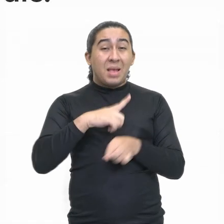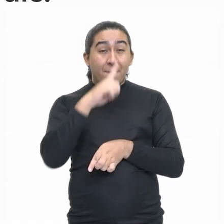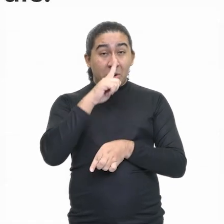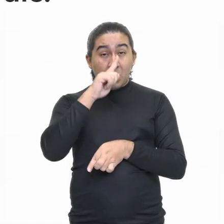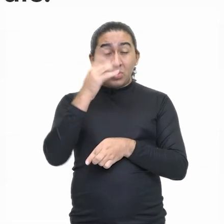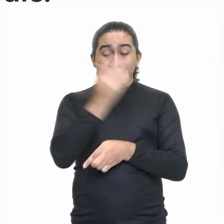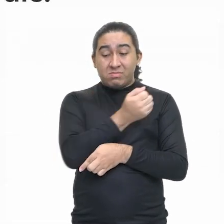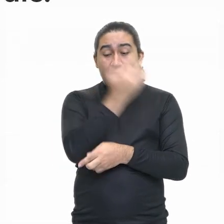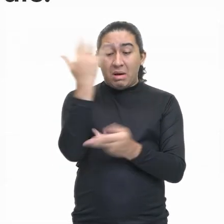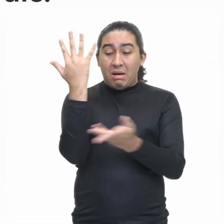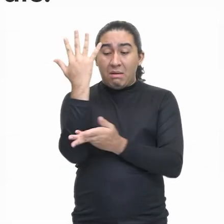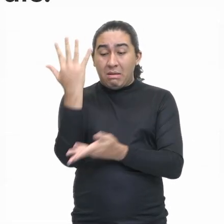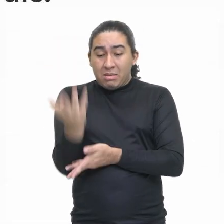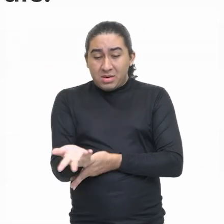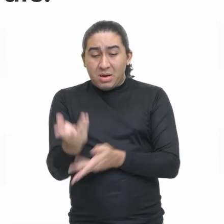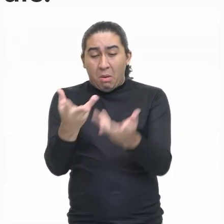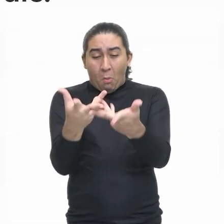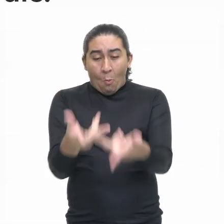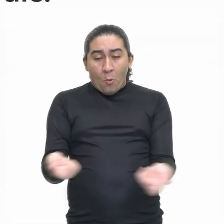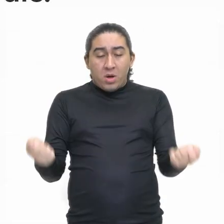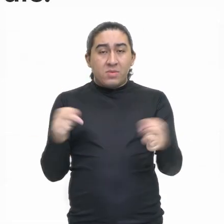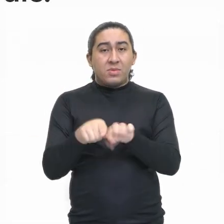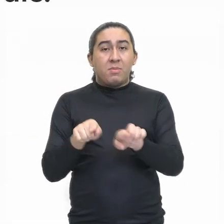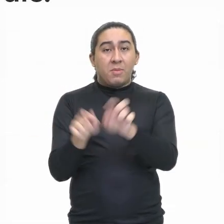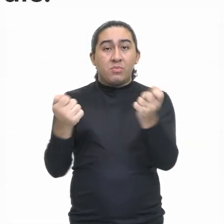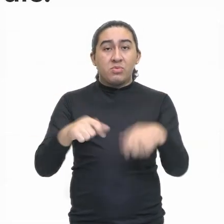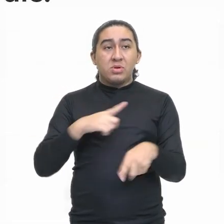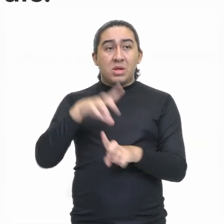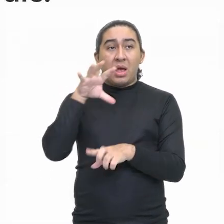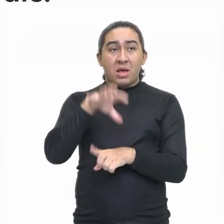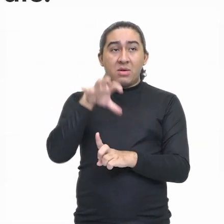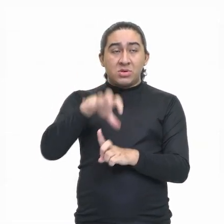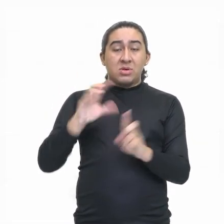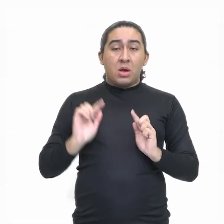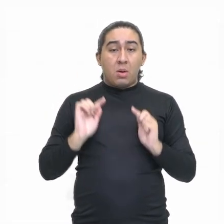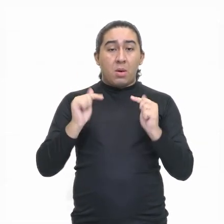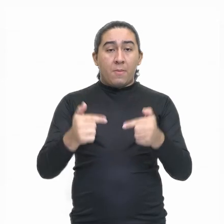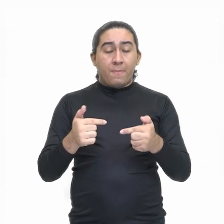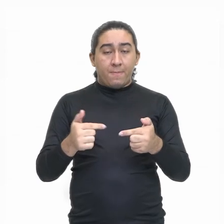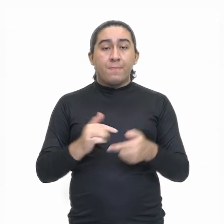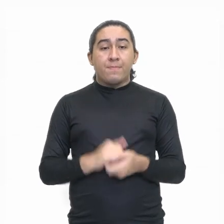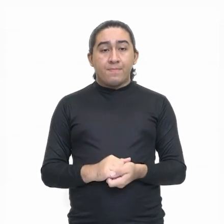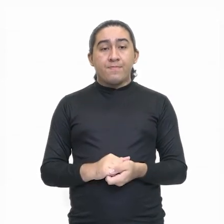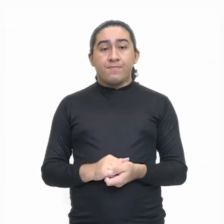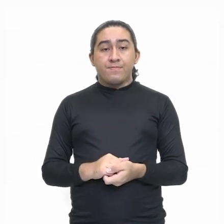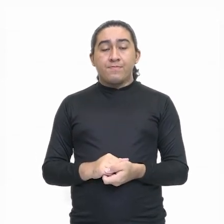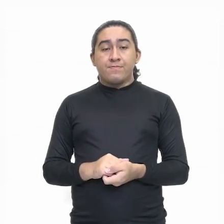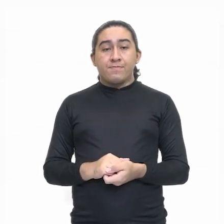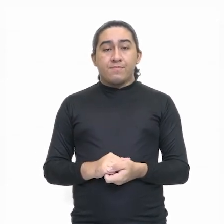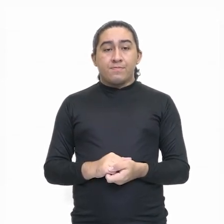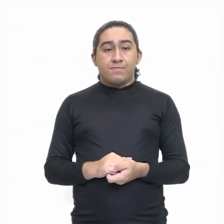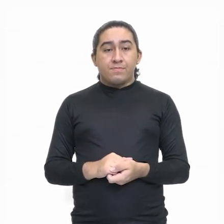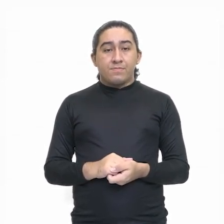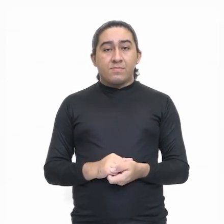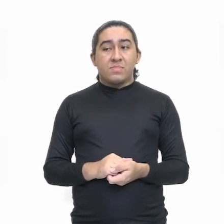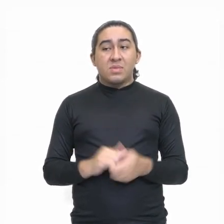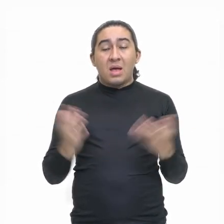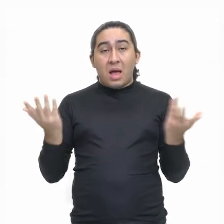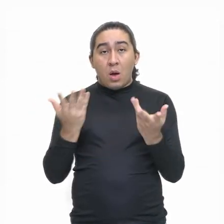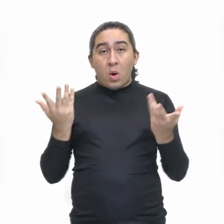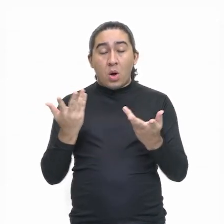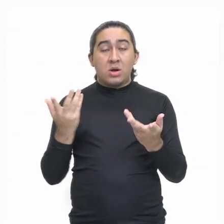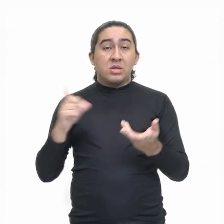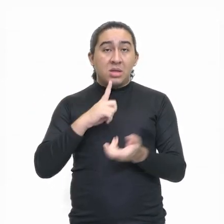degradação ambiental, com alta sensibilidade ali à interferência humana. Vamos agora ver um pouco do bioma cerrado. Vejam os